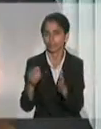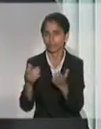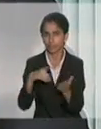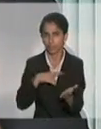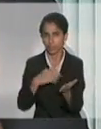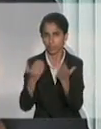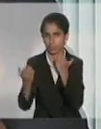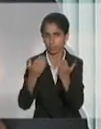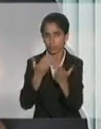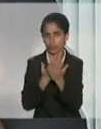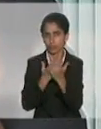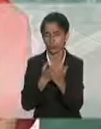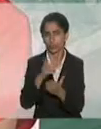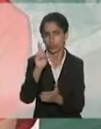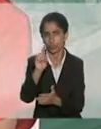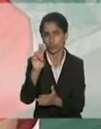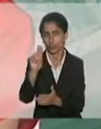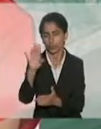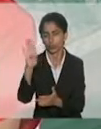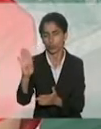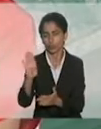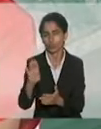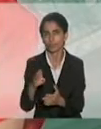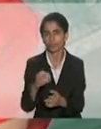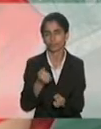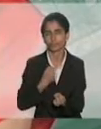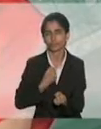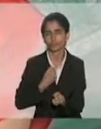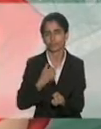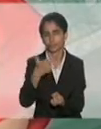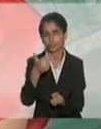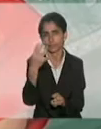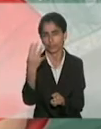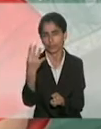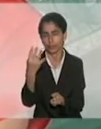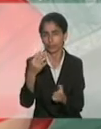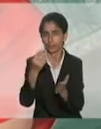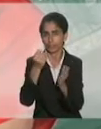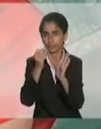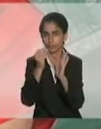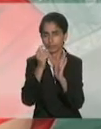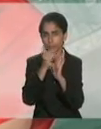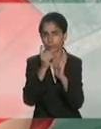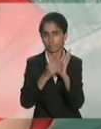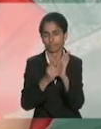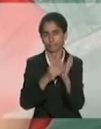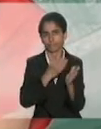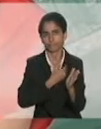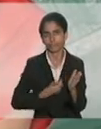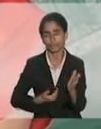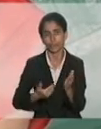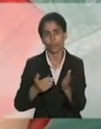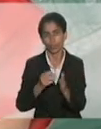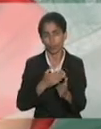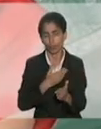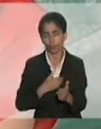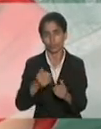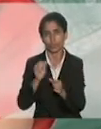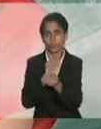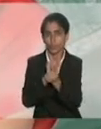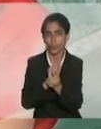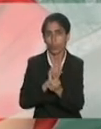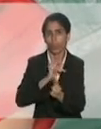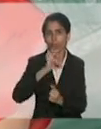estimativa geral. Sim, eu tenho um número sobre esses 14 decretos que o governo estima que eles